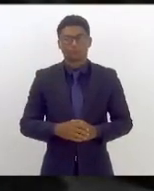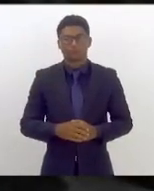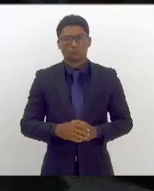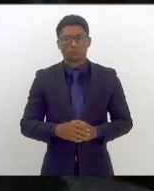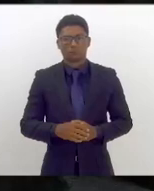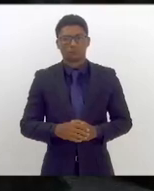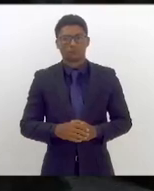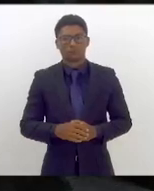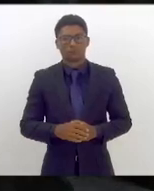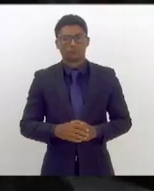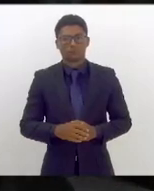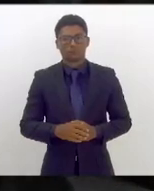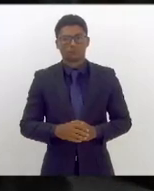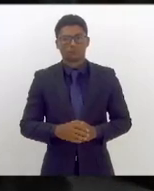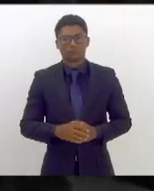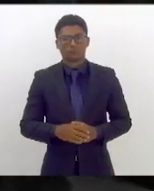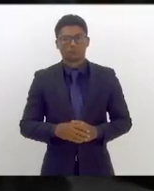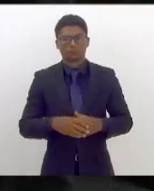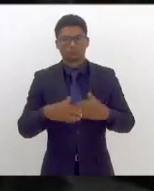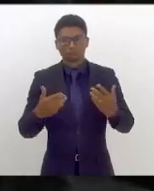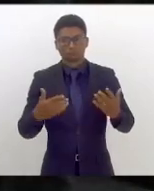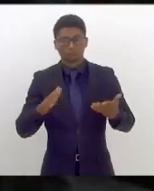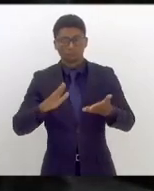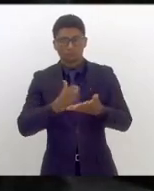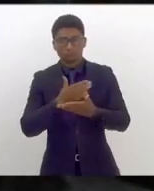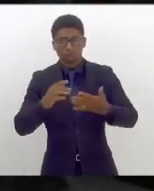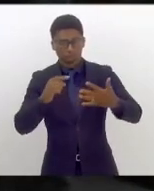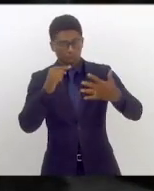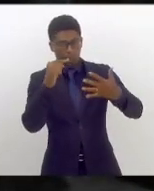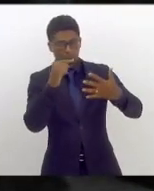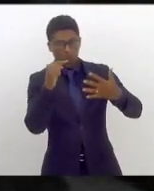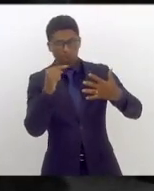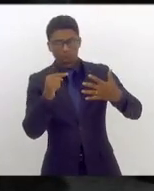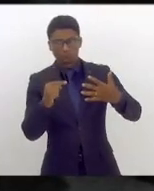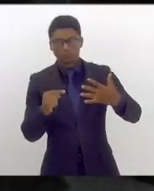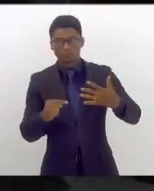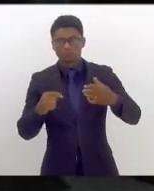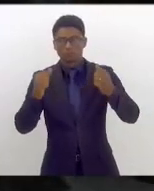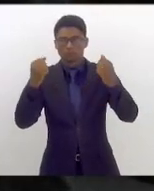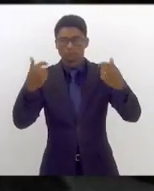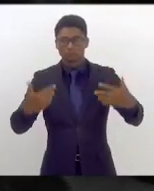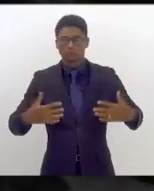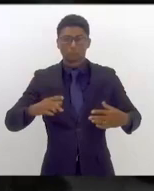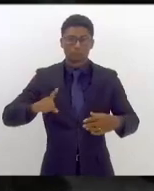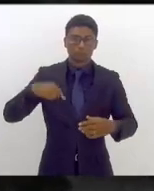quero elencar alguns pontos aqui e no final fazer um apelo